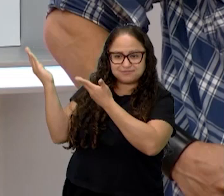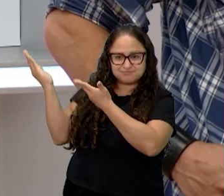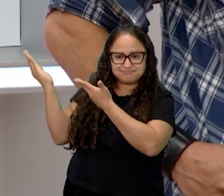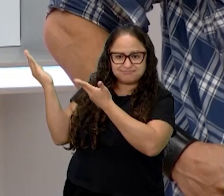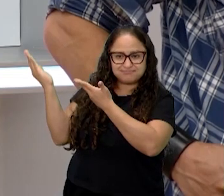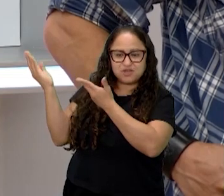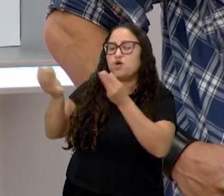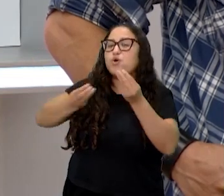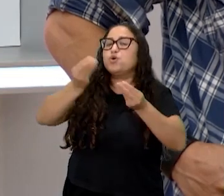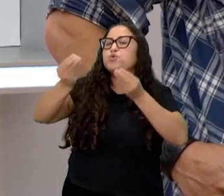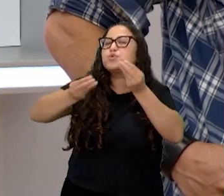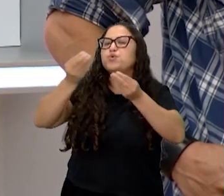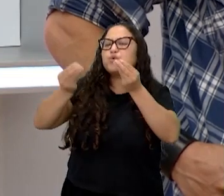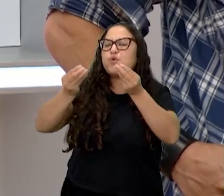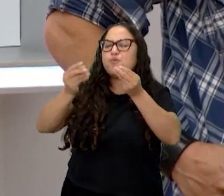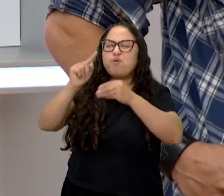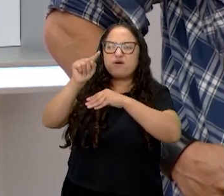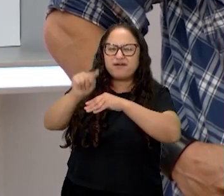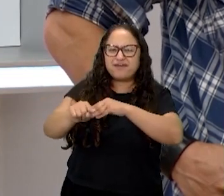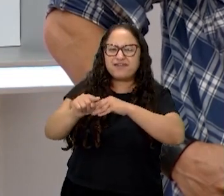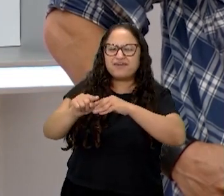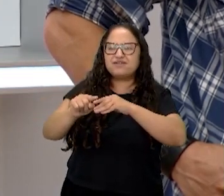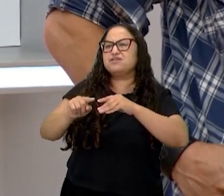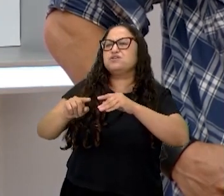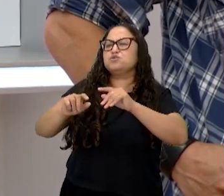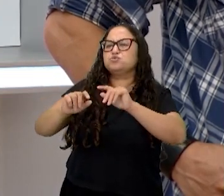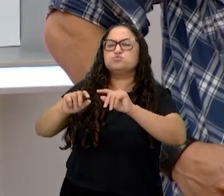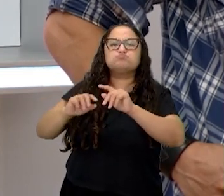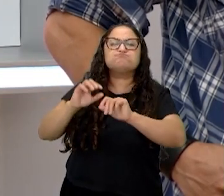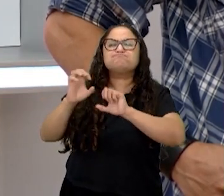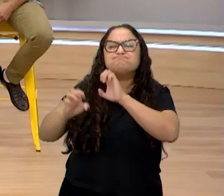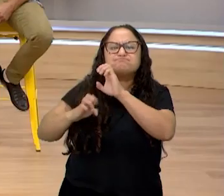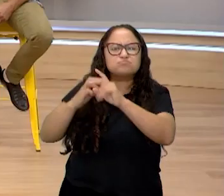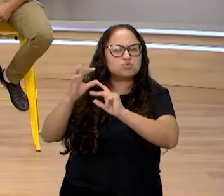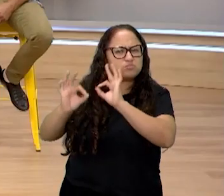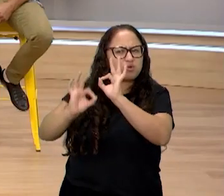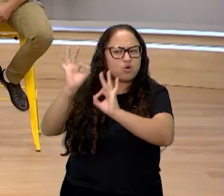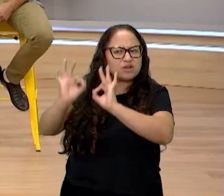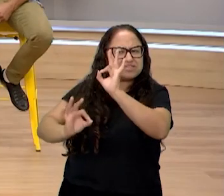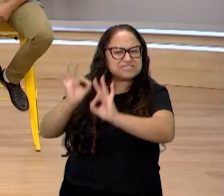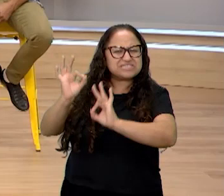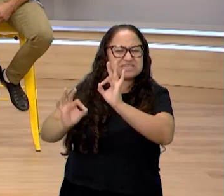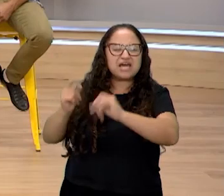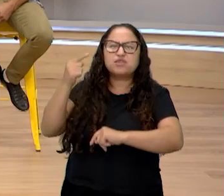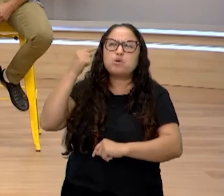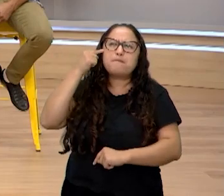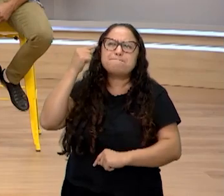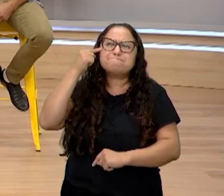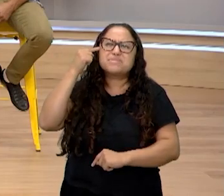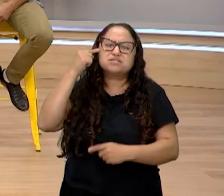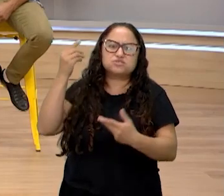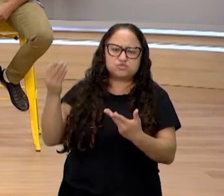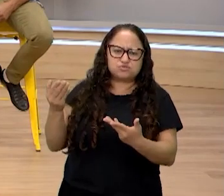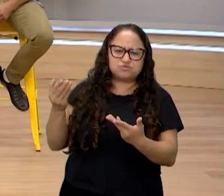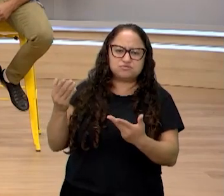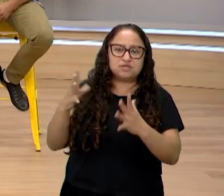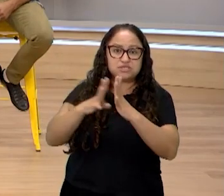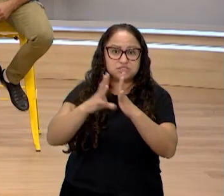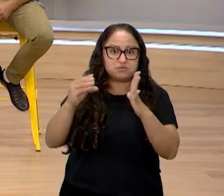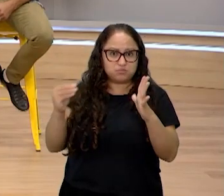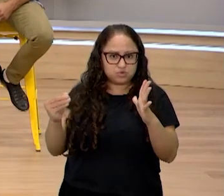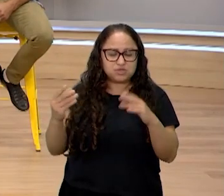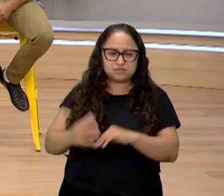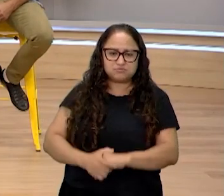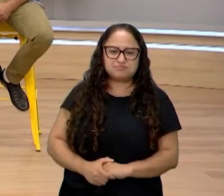como que esse modelo foi desenvolvido, né? Como que se pensou a respeito desse modelo.